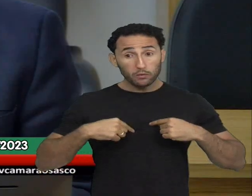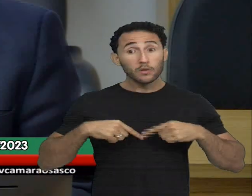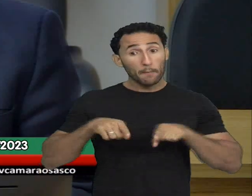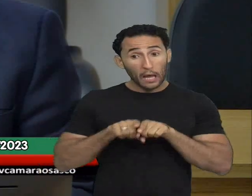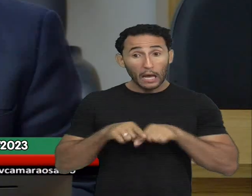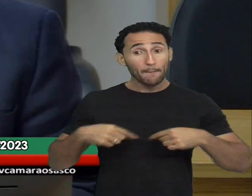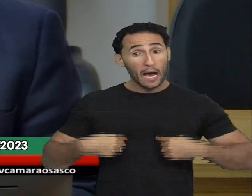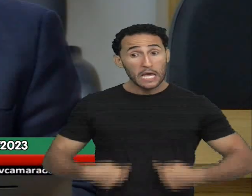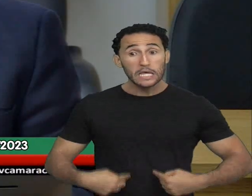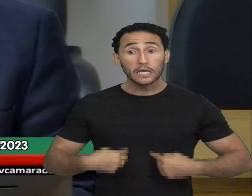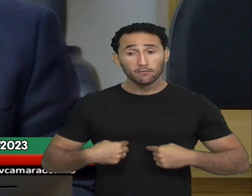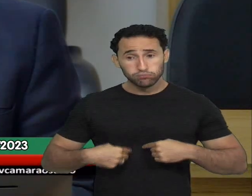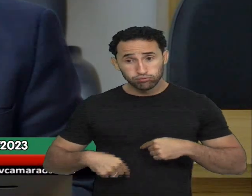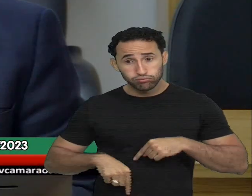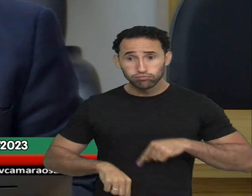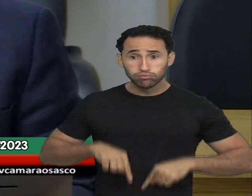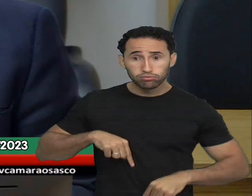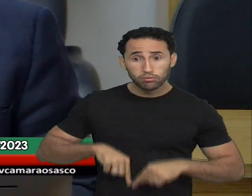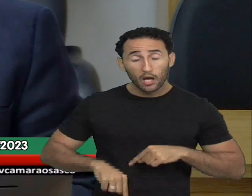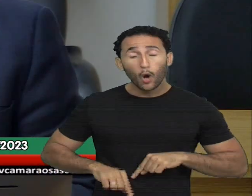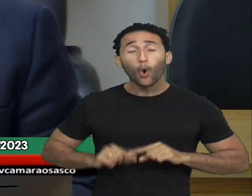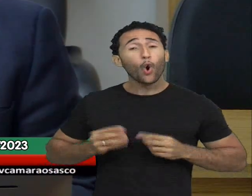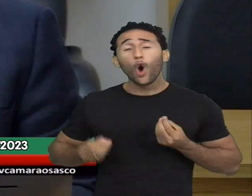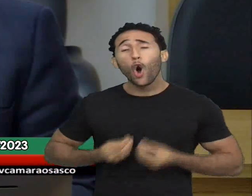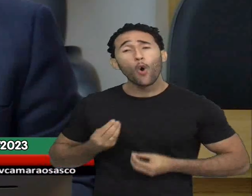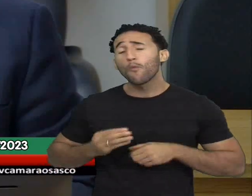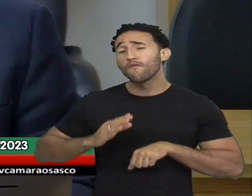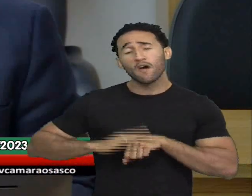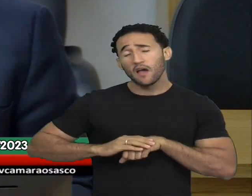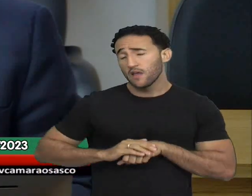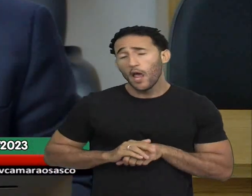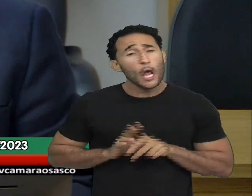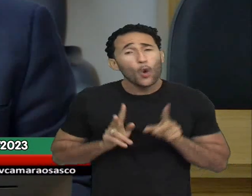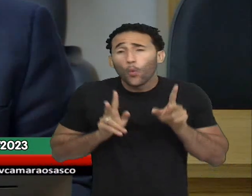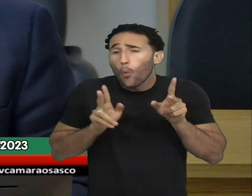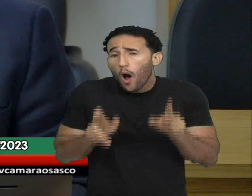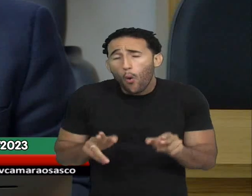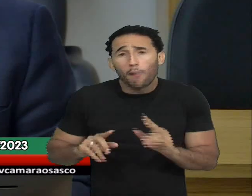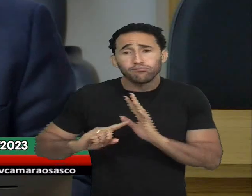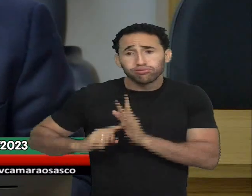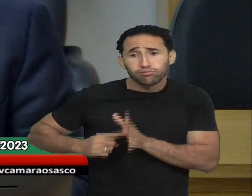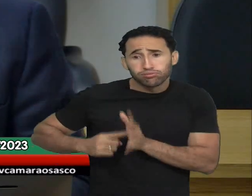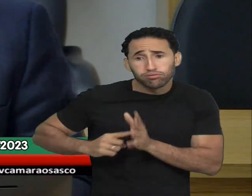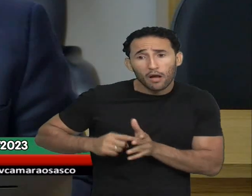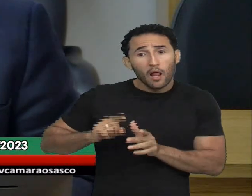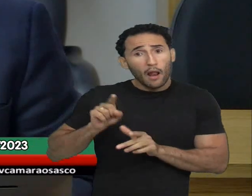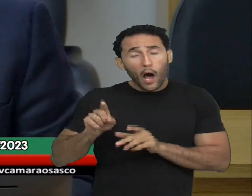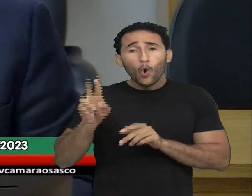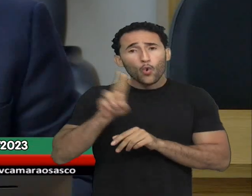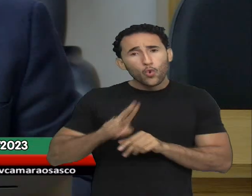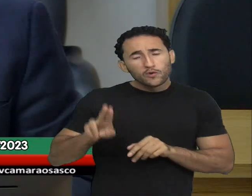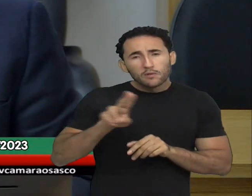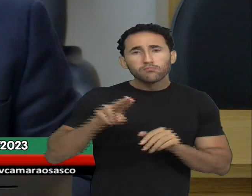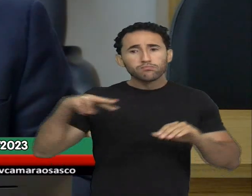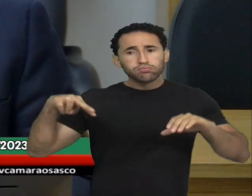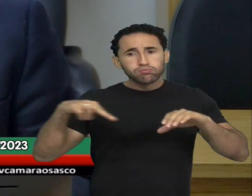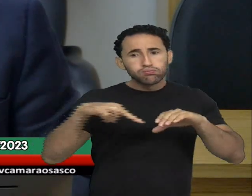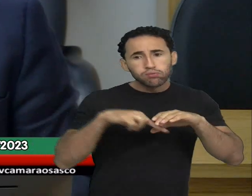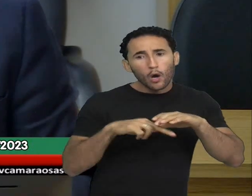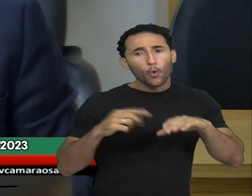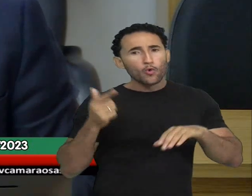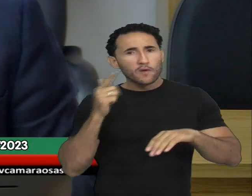exemplo, também através do mesmo exame, com a mesma máquina, no mesmo setor de hemodinâmica, a gente consegue fazer todos